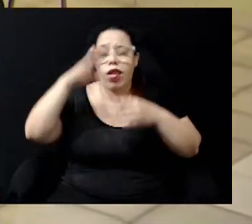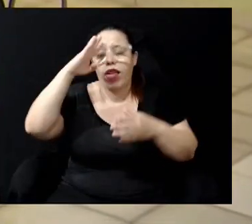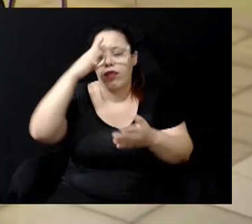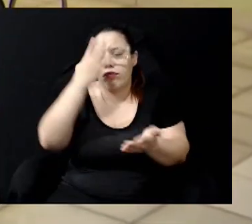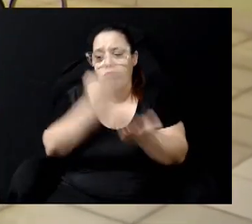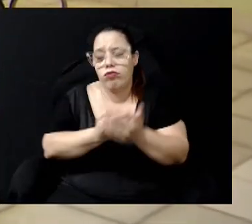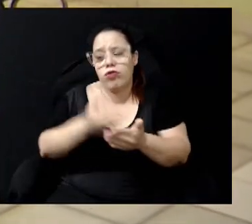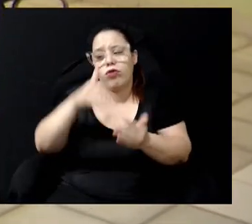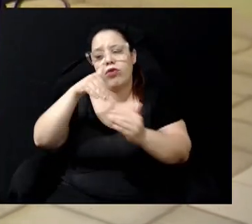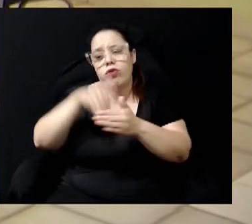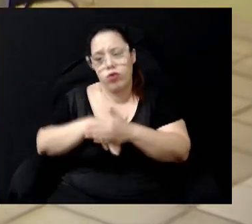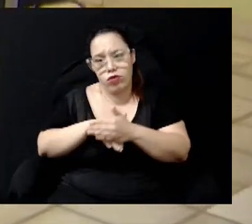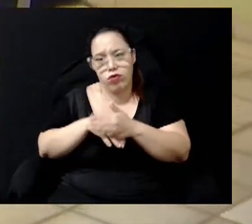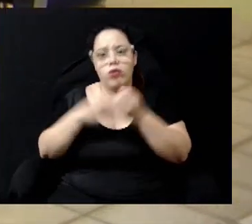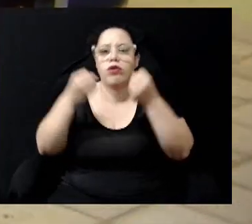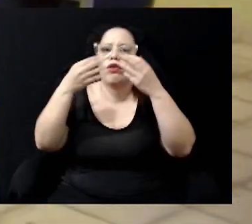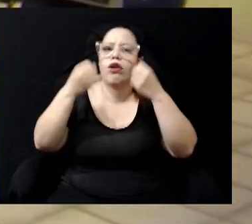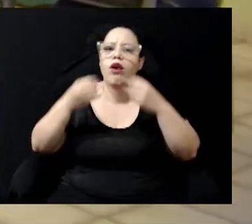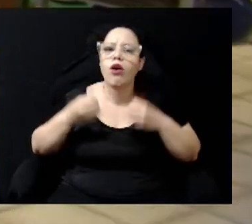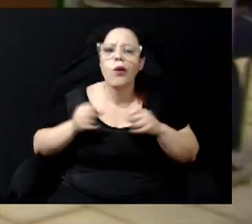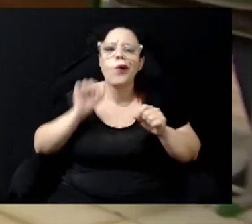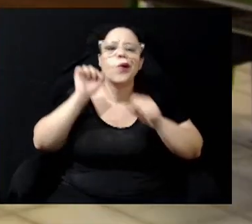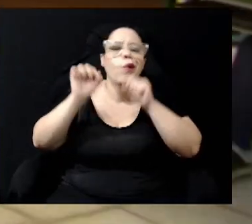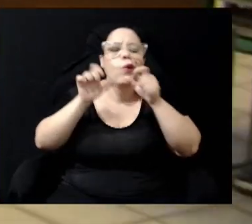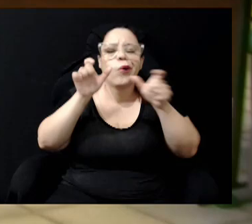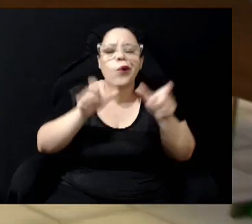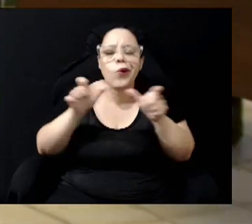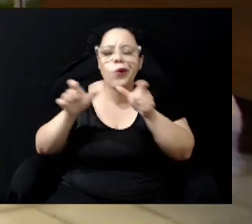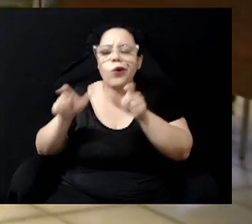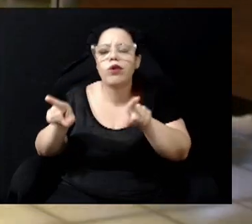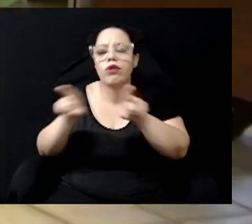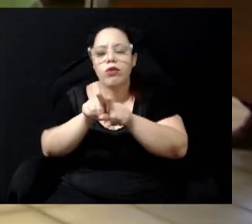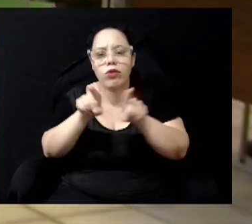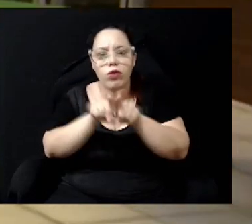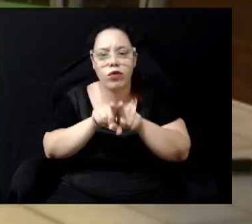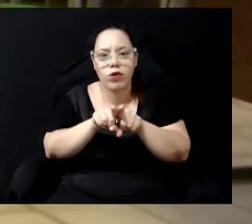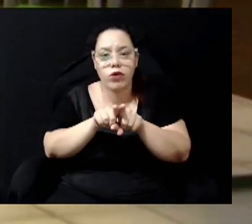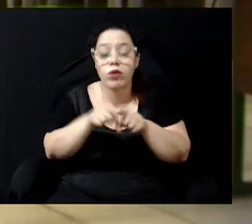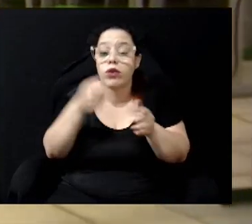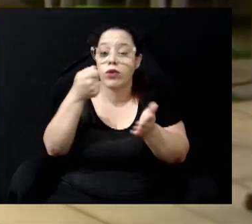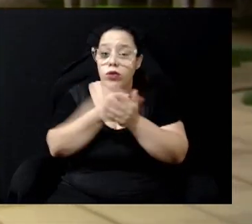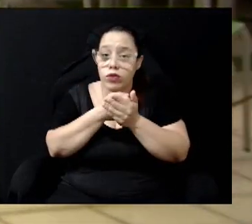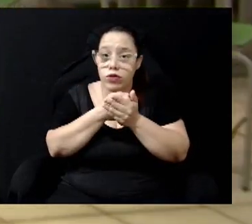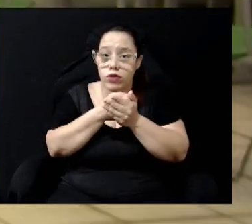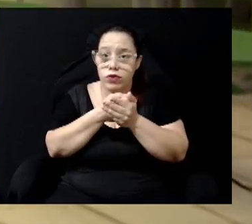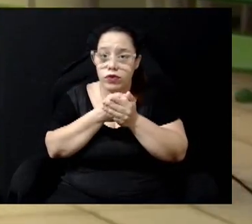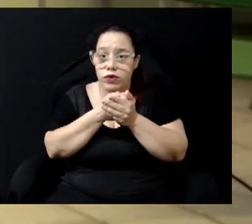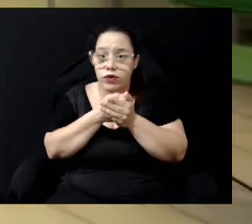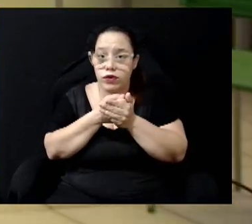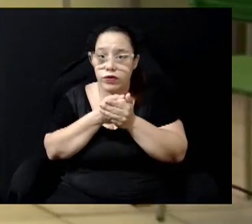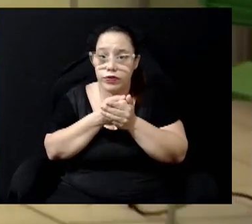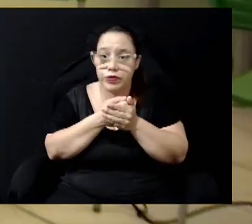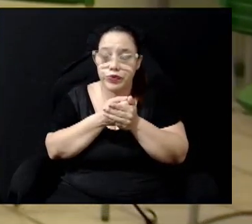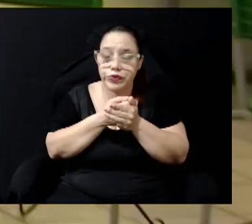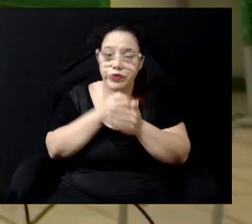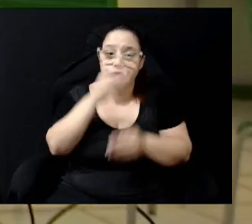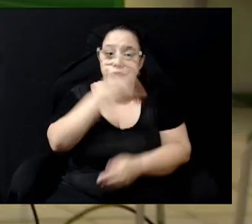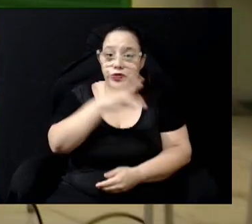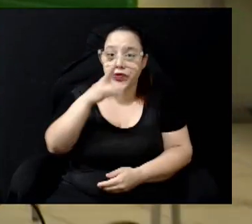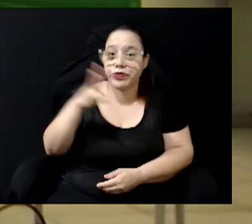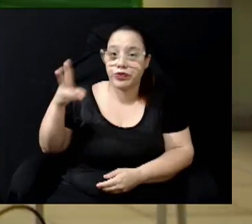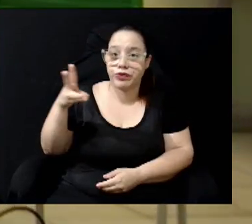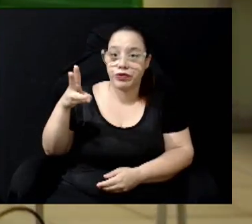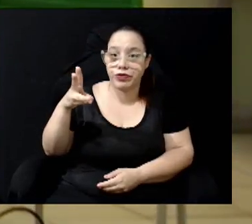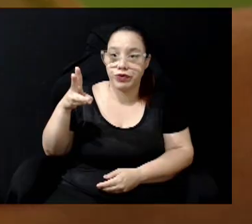As informações sobre as candidaturas também podem ser obtidas no site das Estatísticas Eleitorais e no portal de